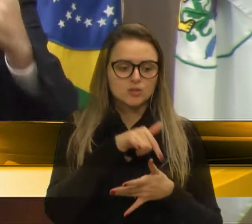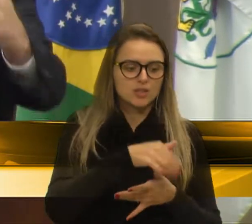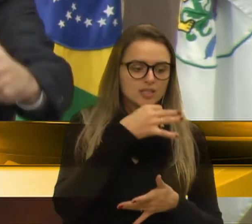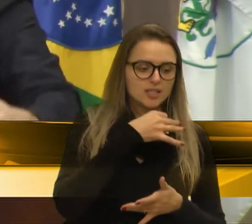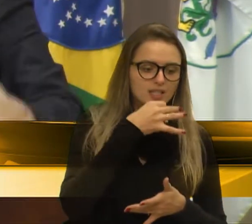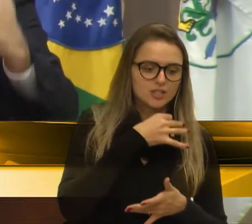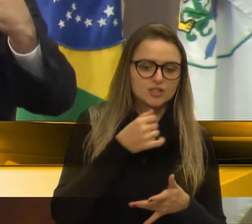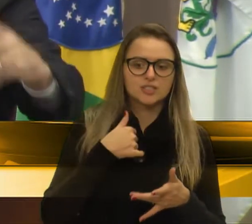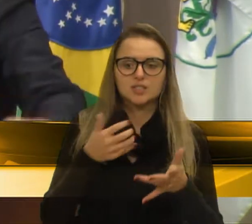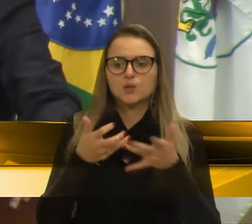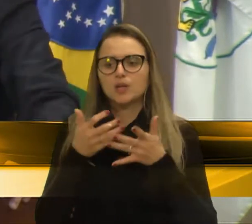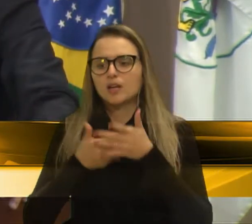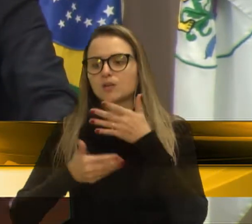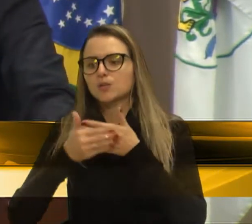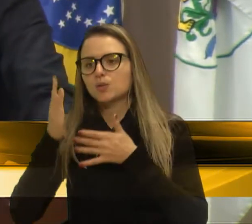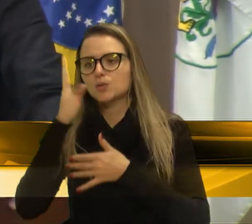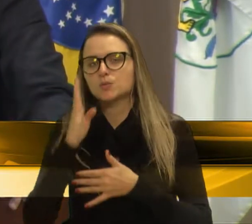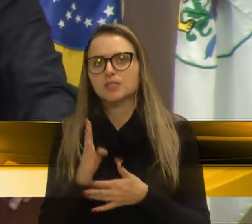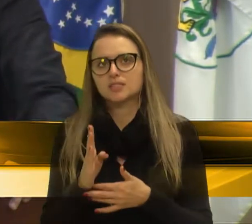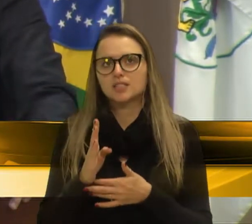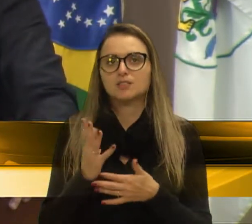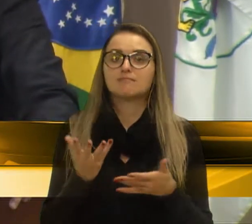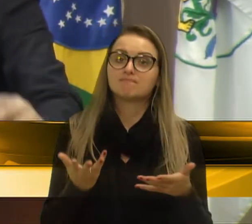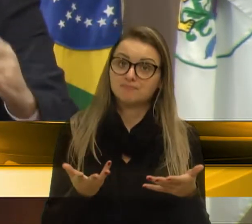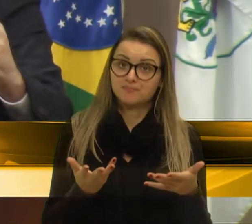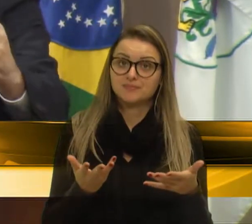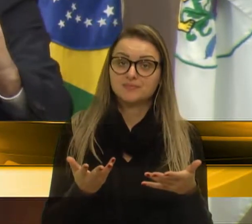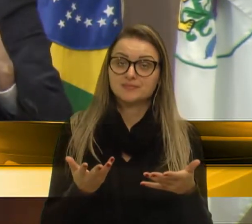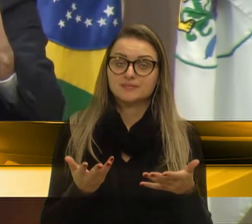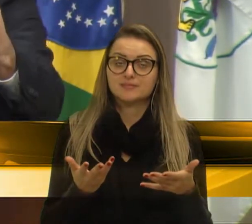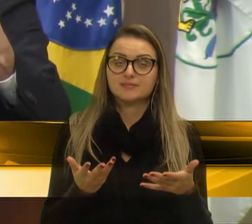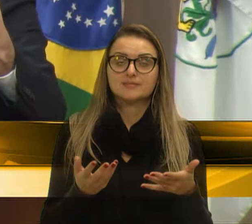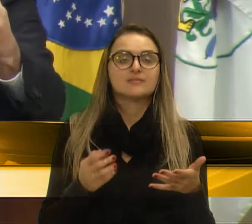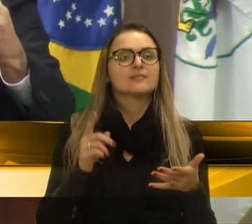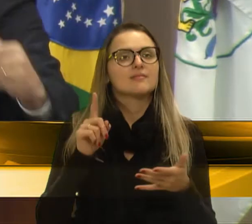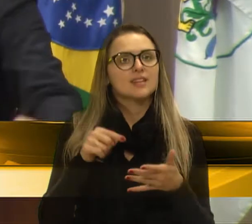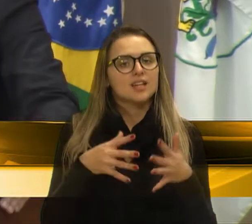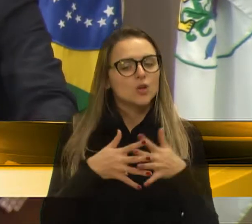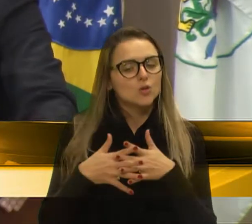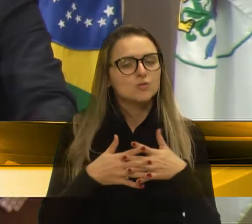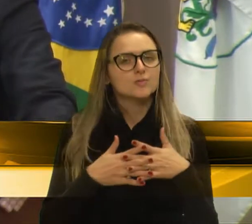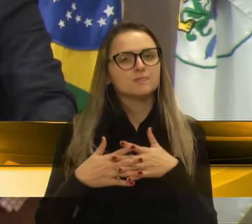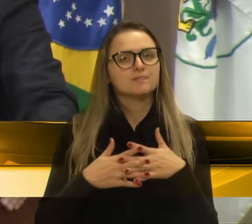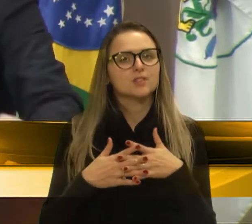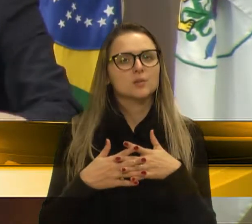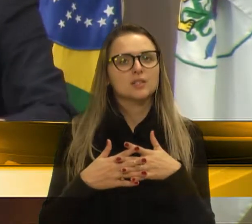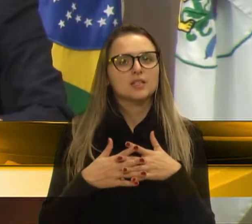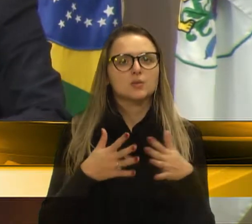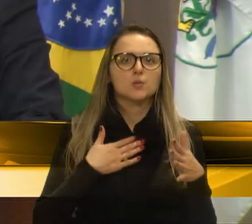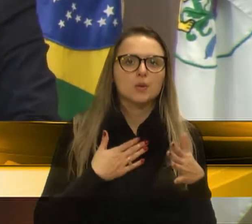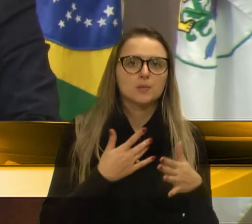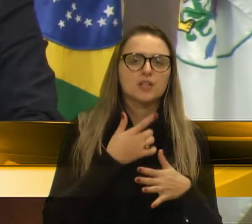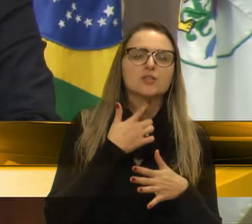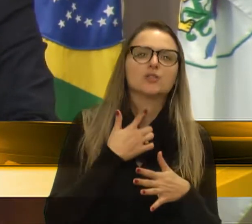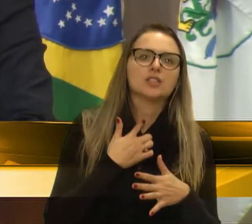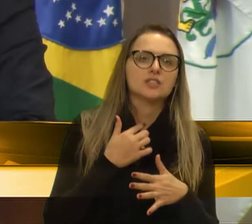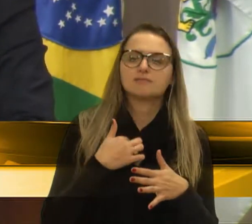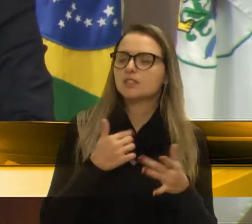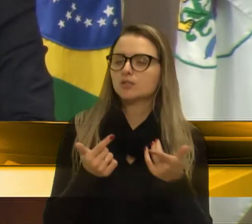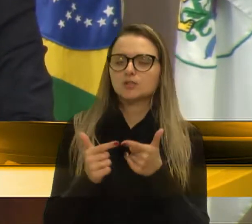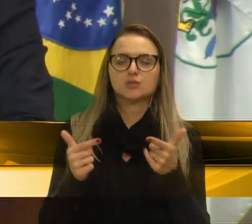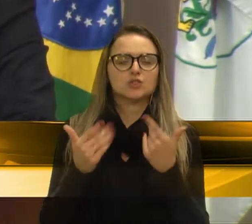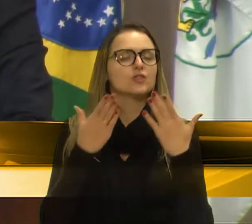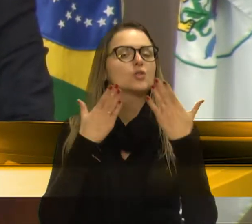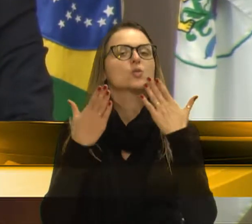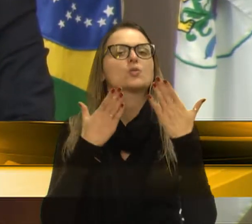no Brasil, fora do Brasil, e isso conflitou com a minha intenção, e eu não tive dúvida em um